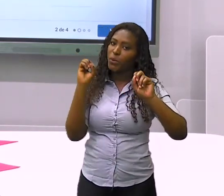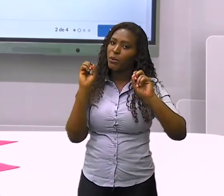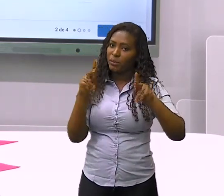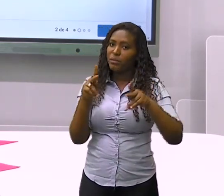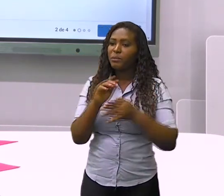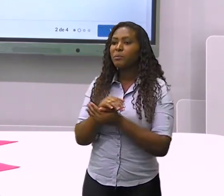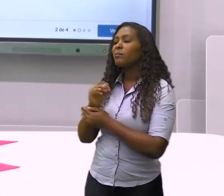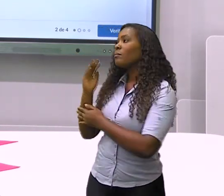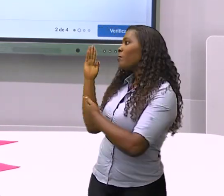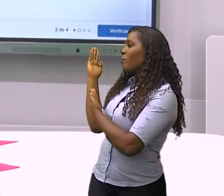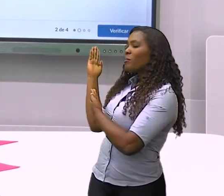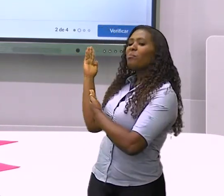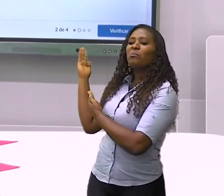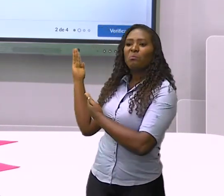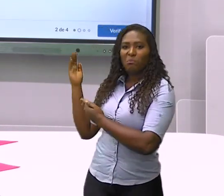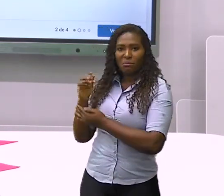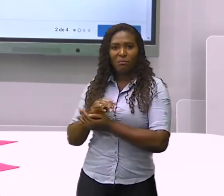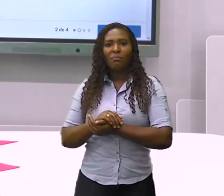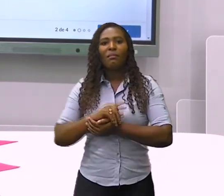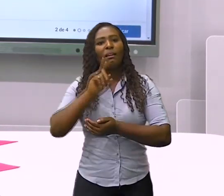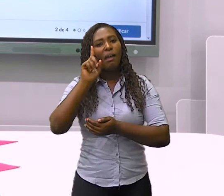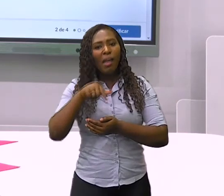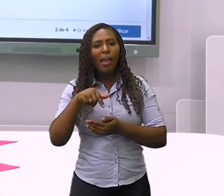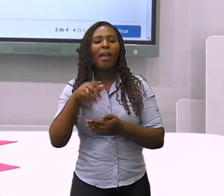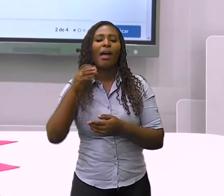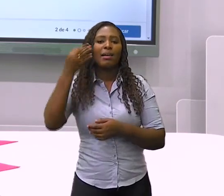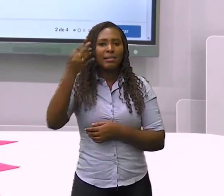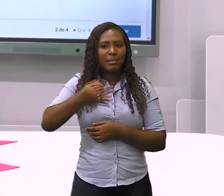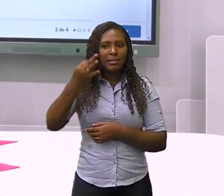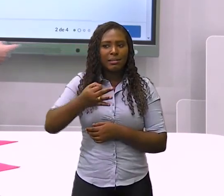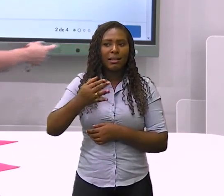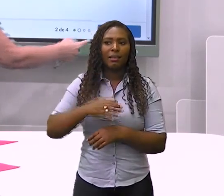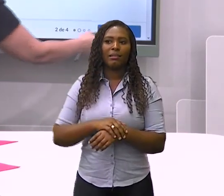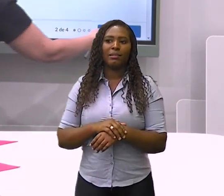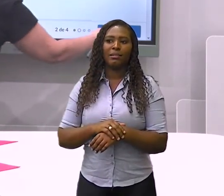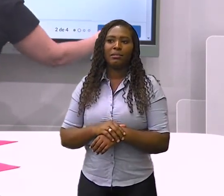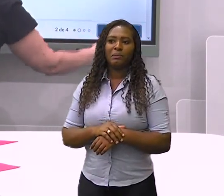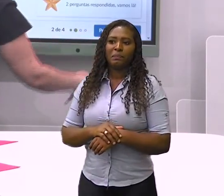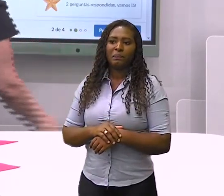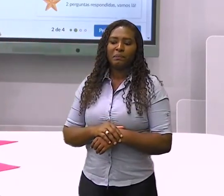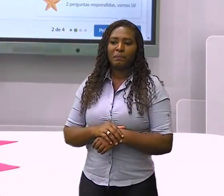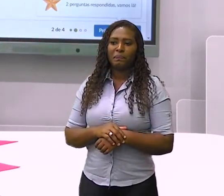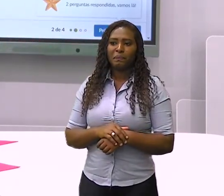Então, a imagem que vai se encaixar no grupo aí vai ser esta aqui.